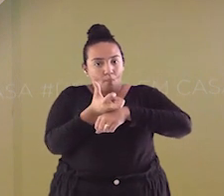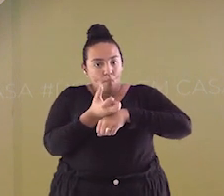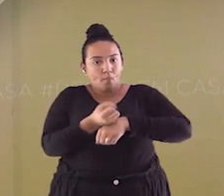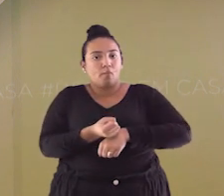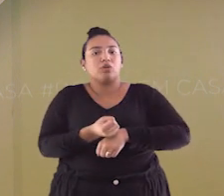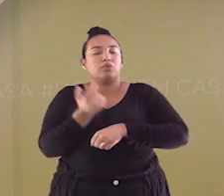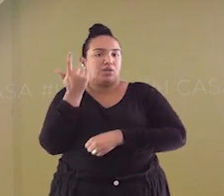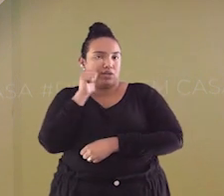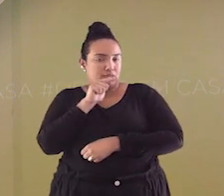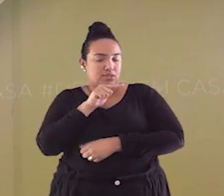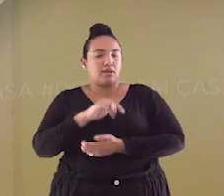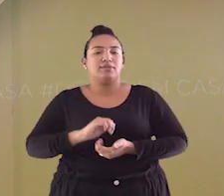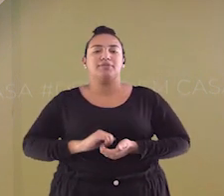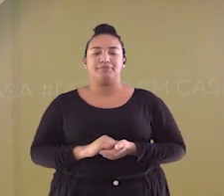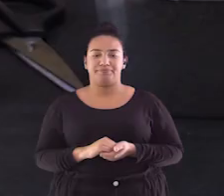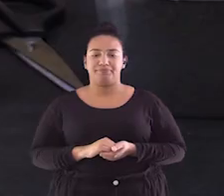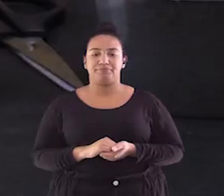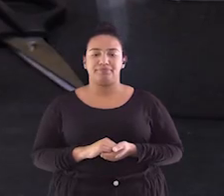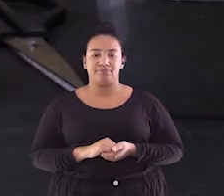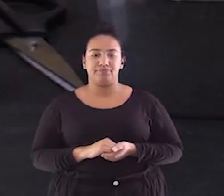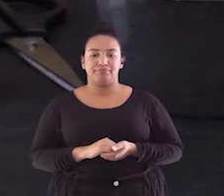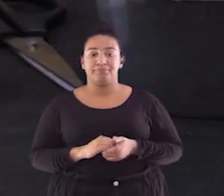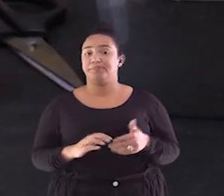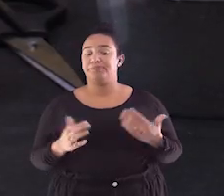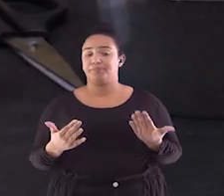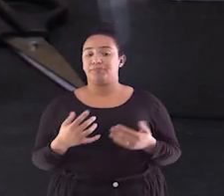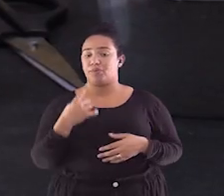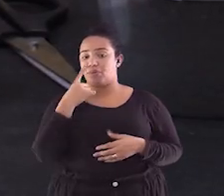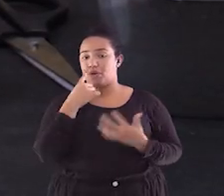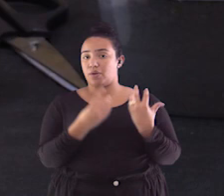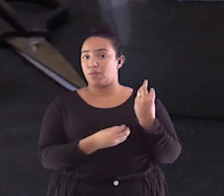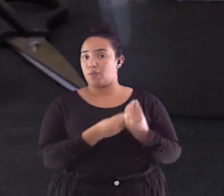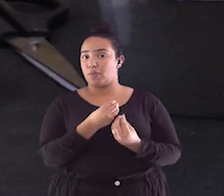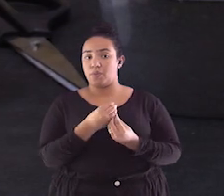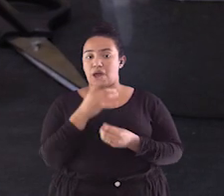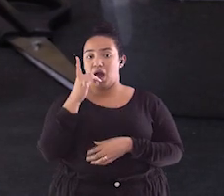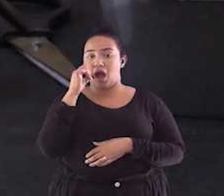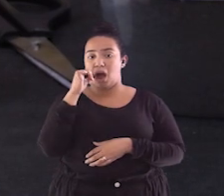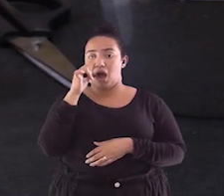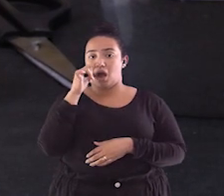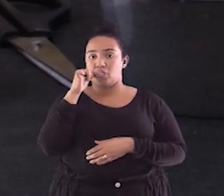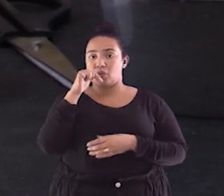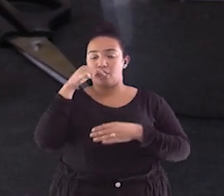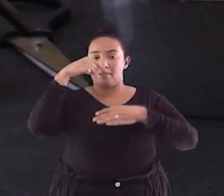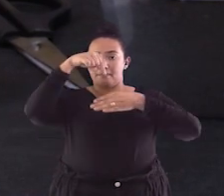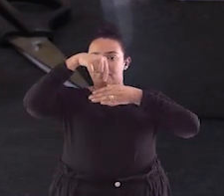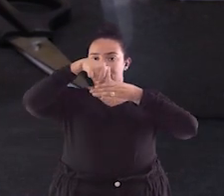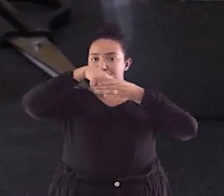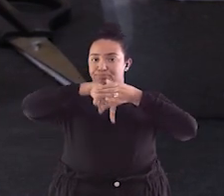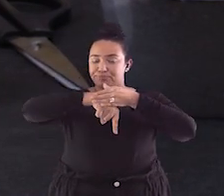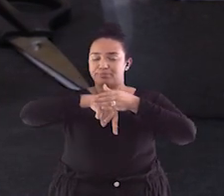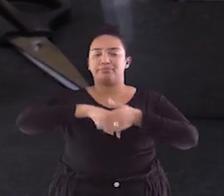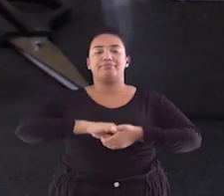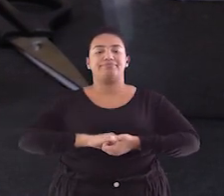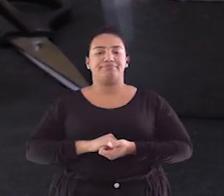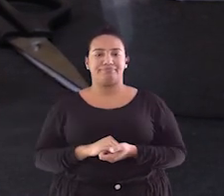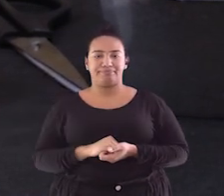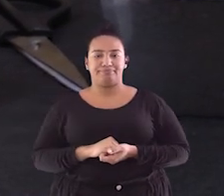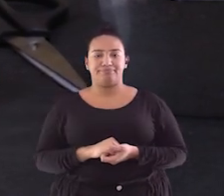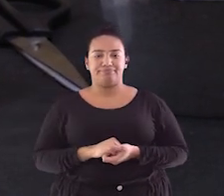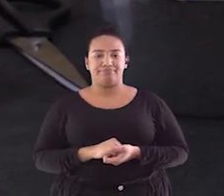absorve bem essa água. Então, olha aqui como ocorre a passagem de água, que também é chamado de